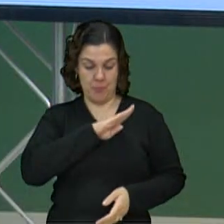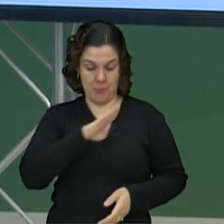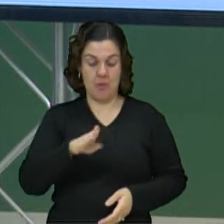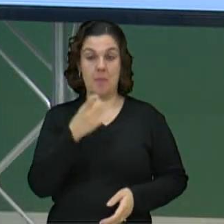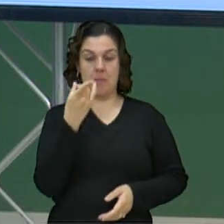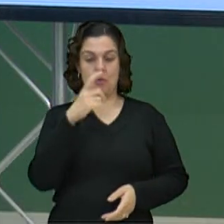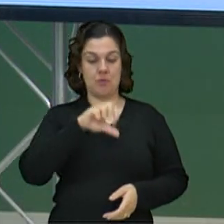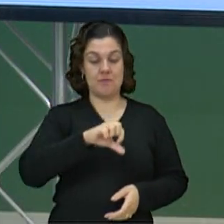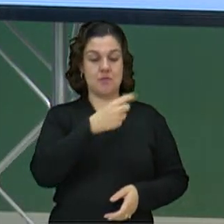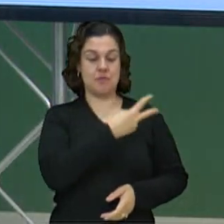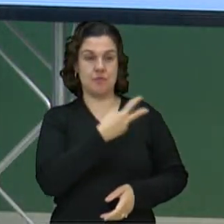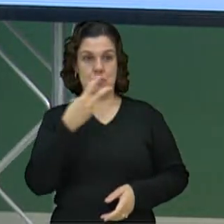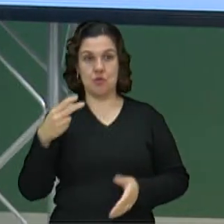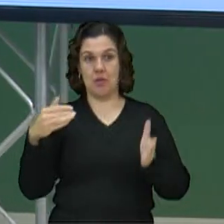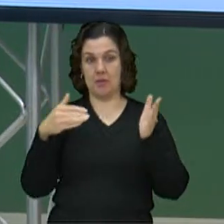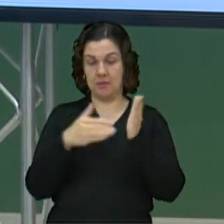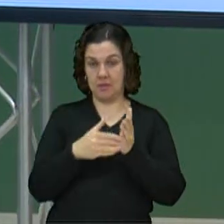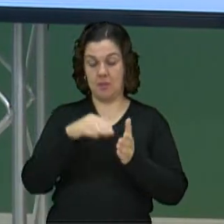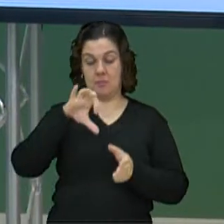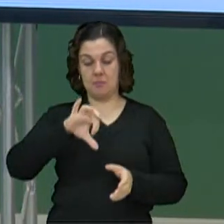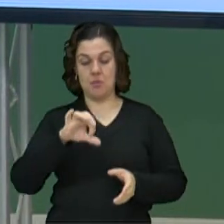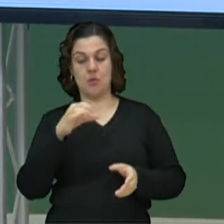de 1922 a